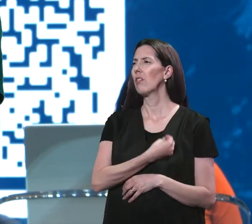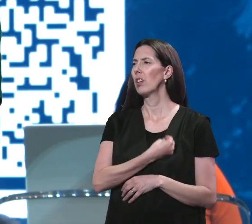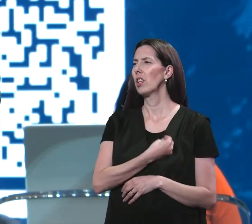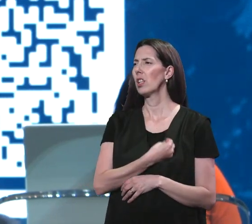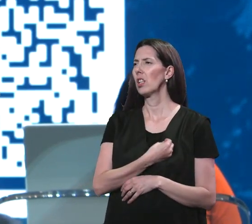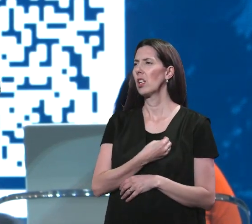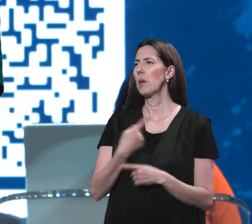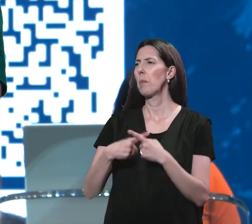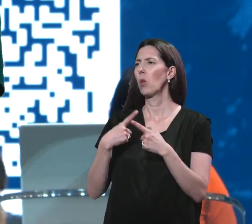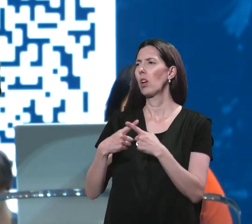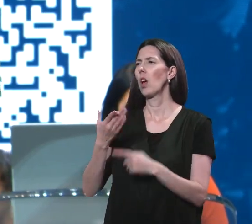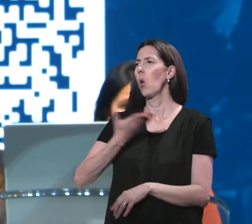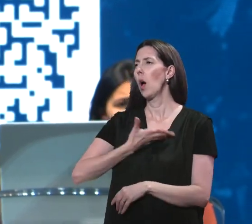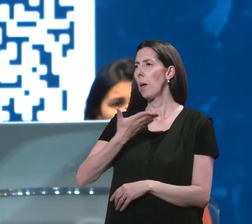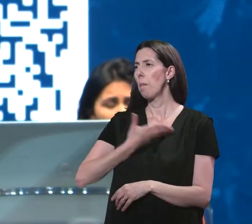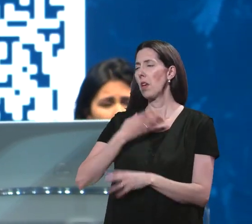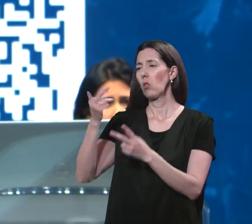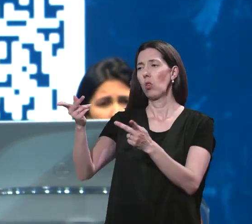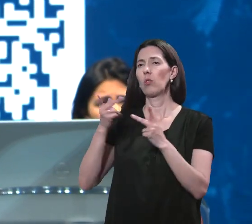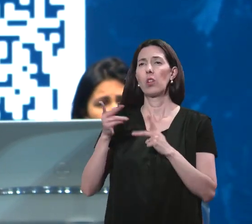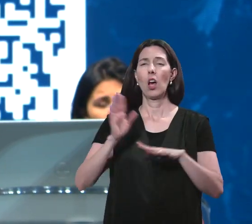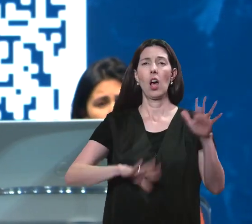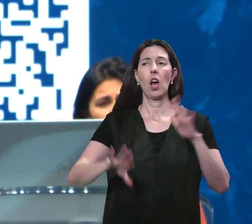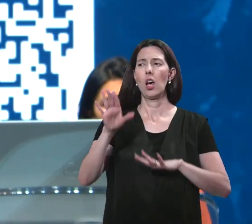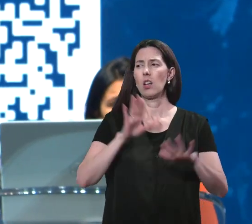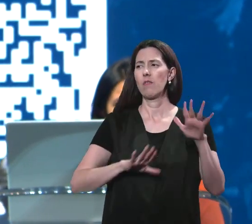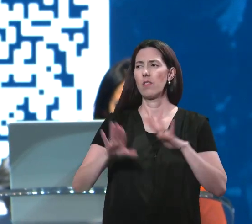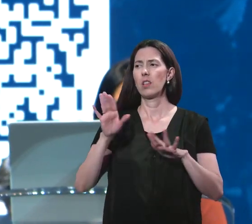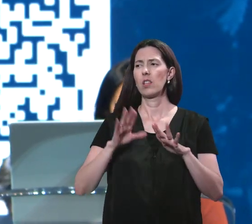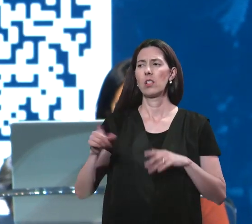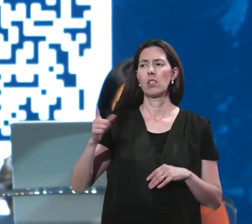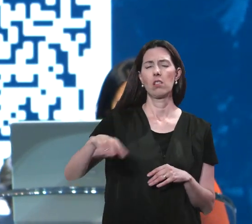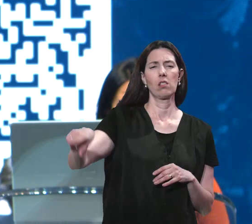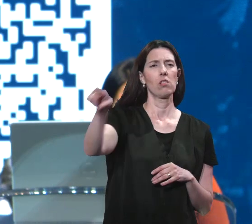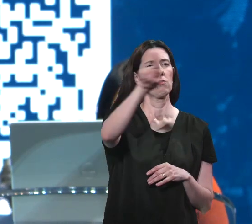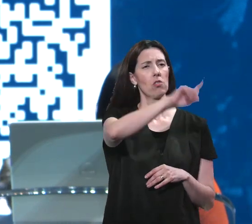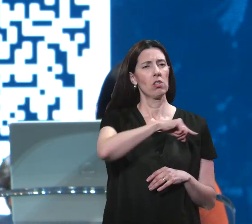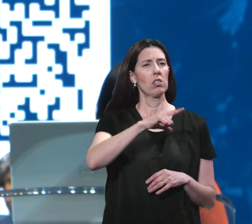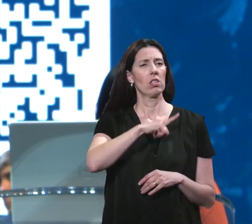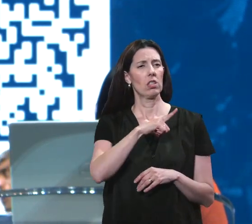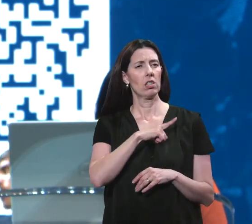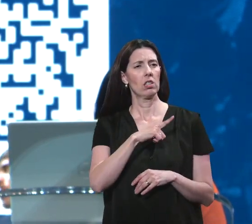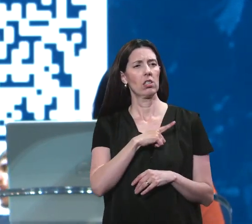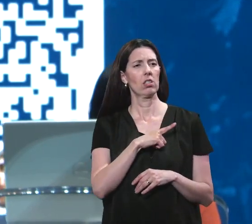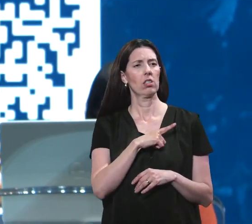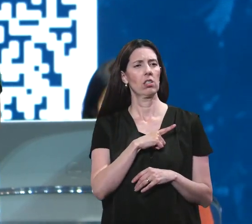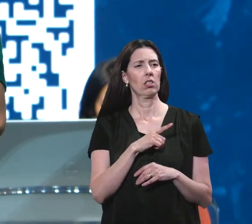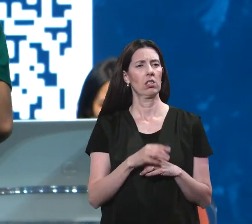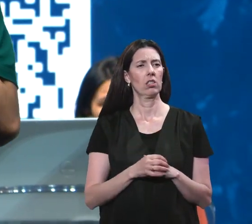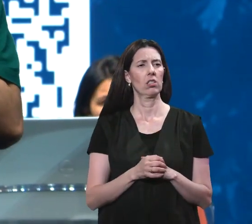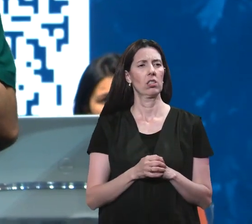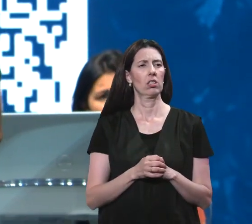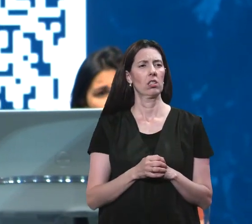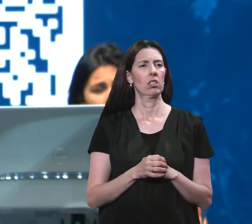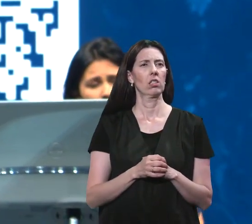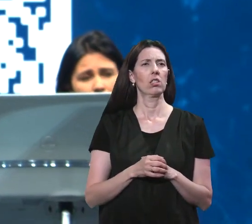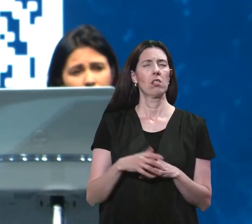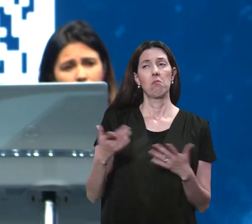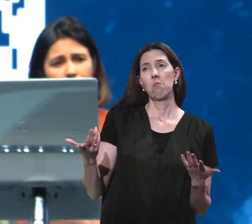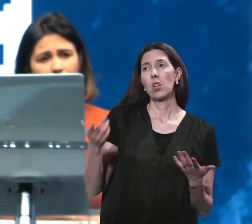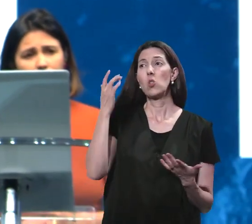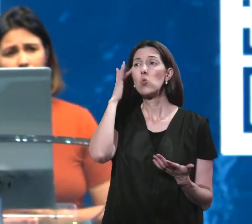te chamou. Talvez você estava passando na rua e entrou aqui. Eu não sei se você vem aqui há algum tempo ou